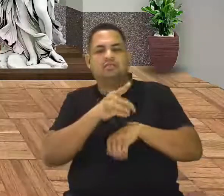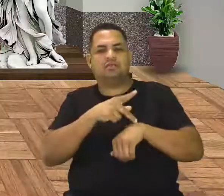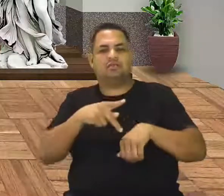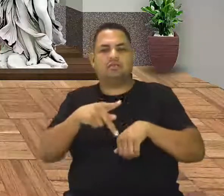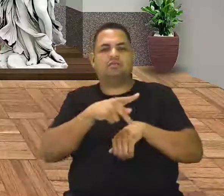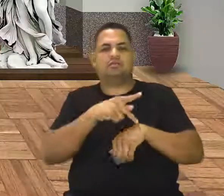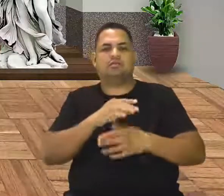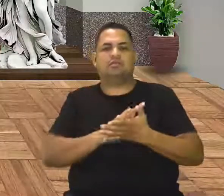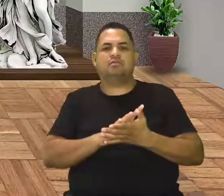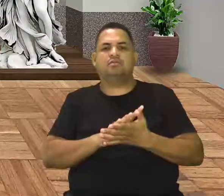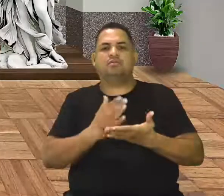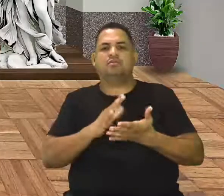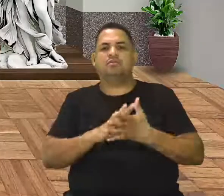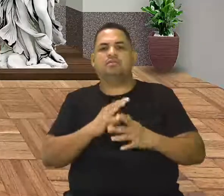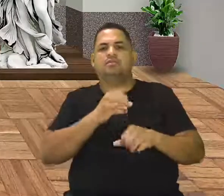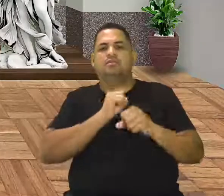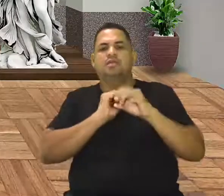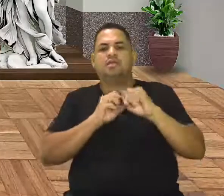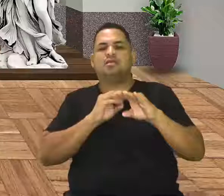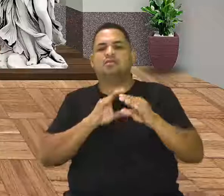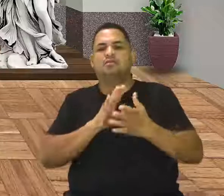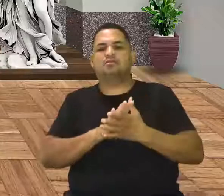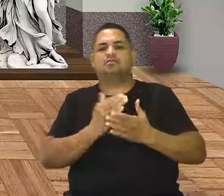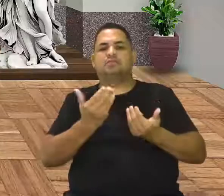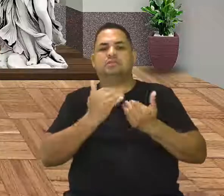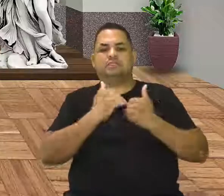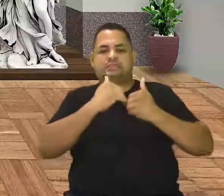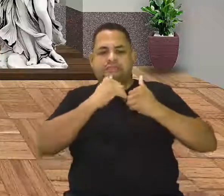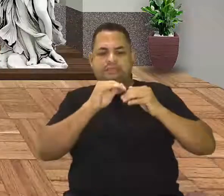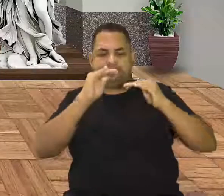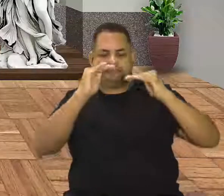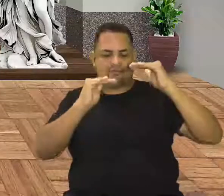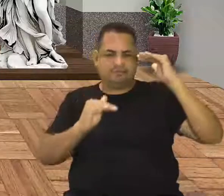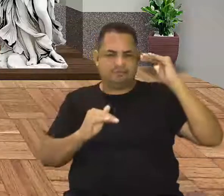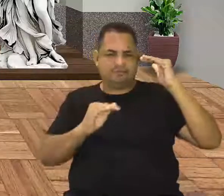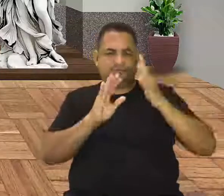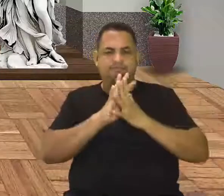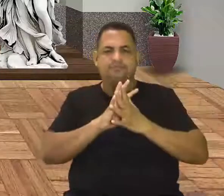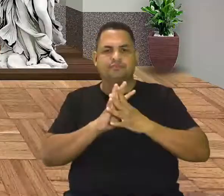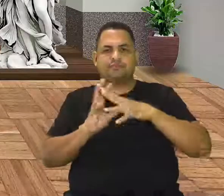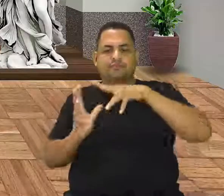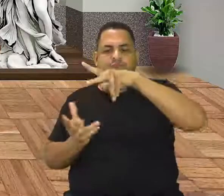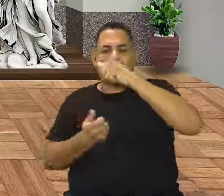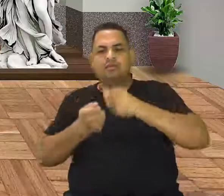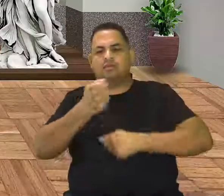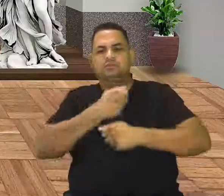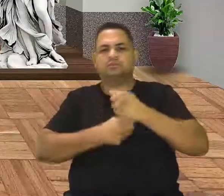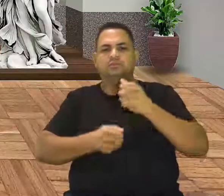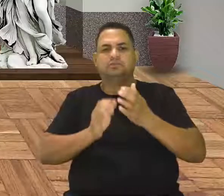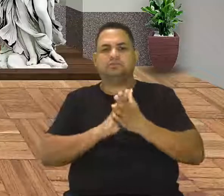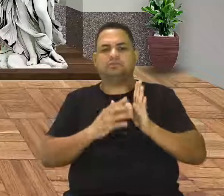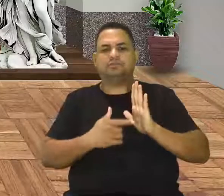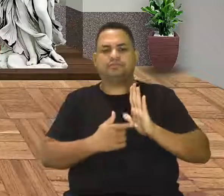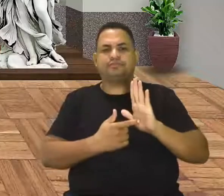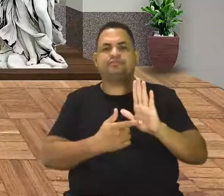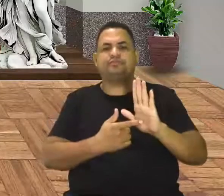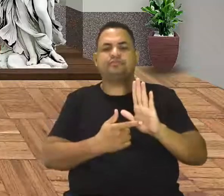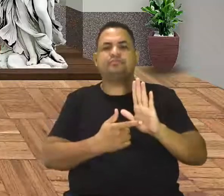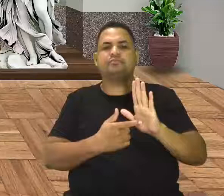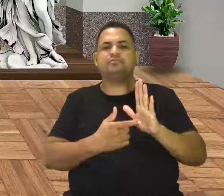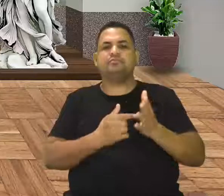país de terceiro mundo, nossa, uma disparidade muito grande. Então a globalização, ao mesmo tempo, vai